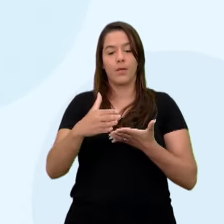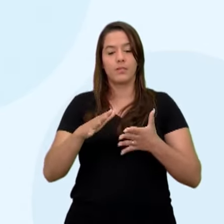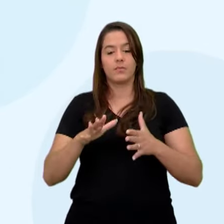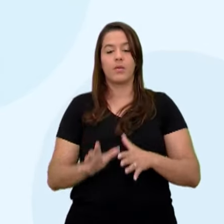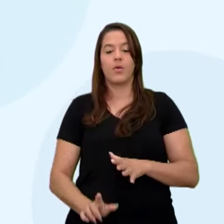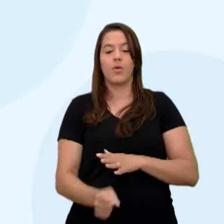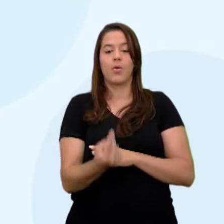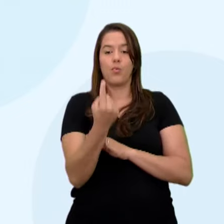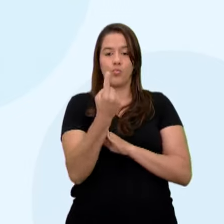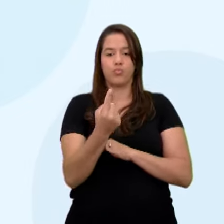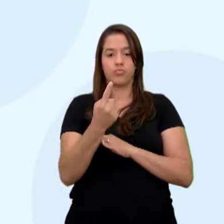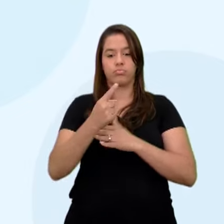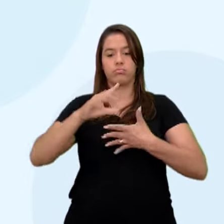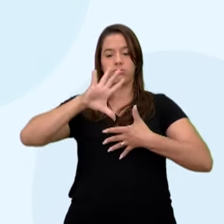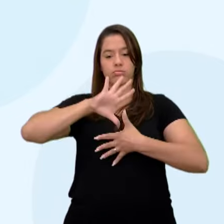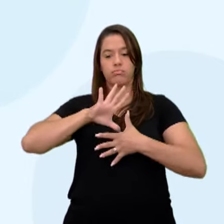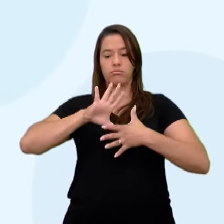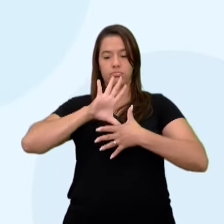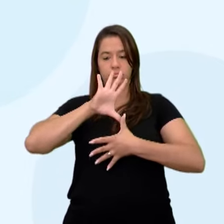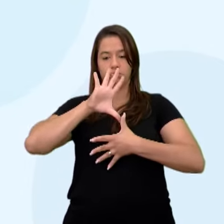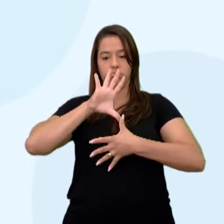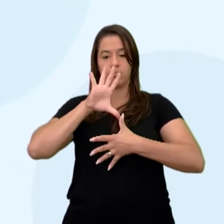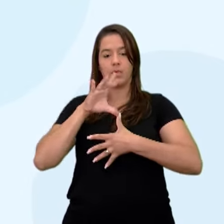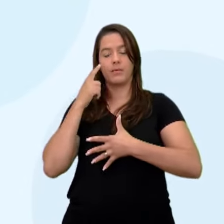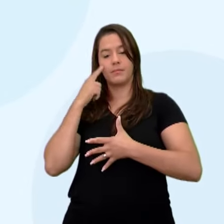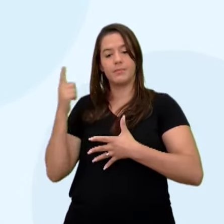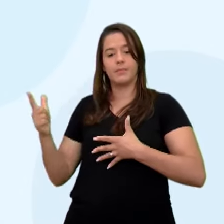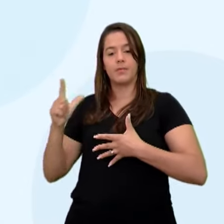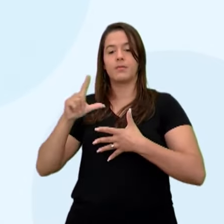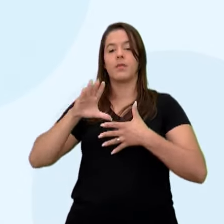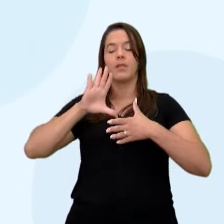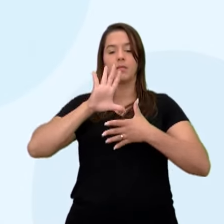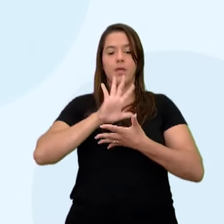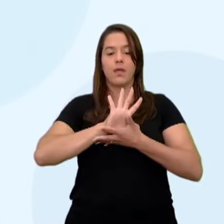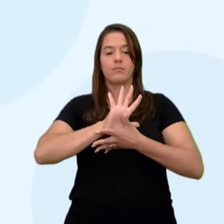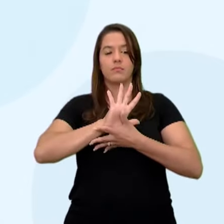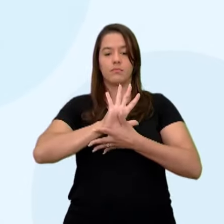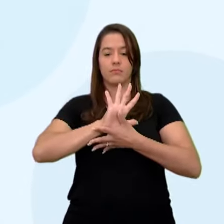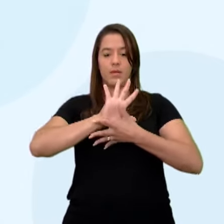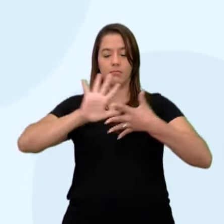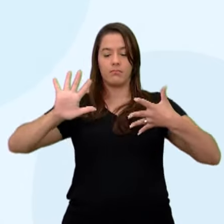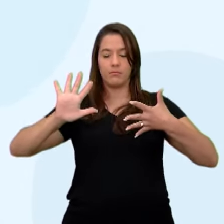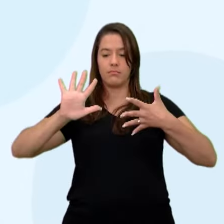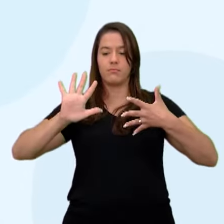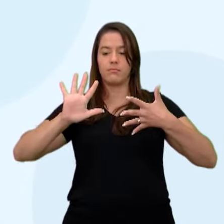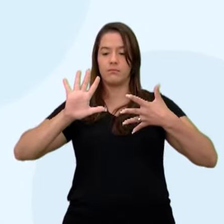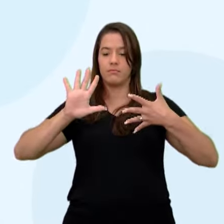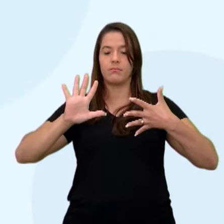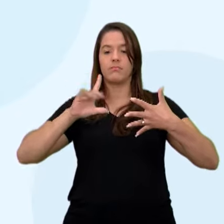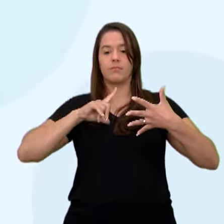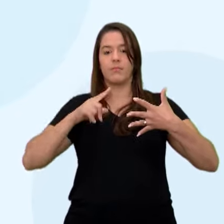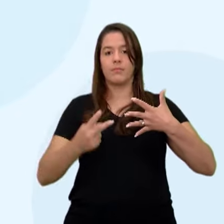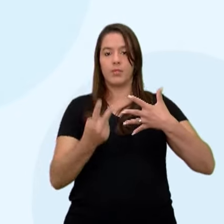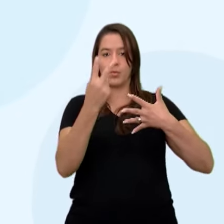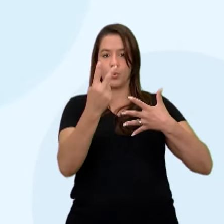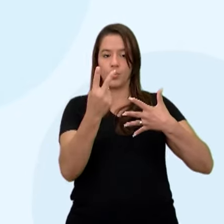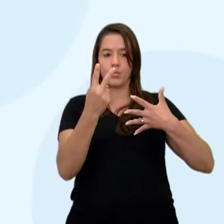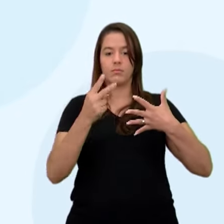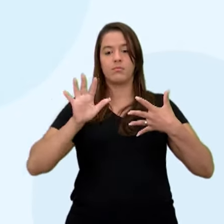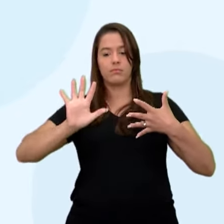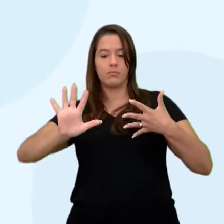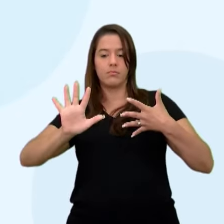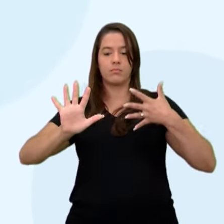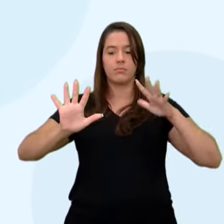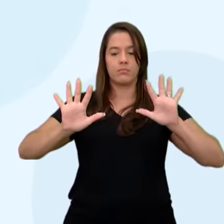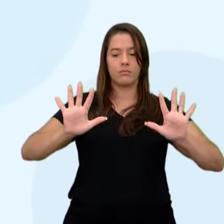aí há mais ou menos 220 milhões de anos, passa pelo Triássico, aí tem a divisão de dois continentes, no Jurássico,